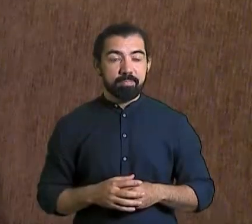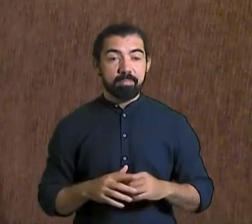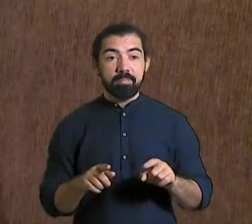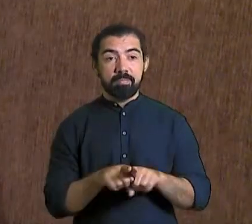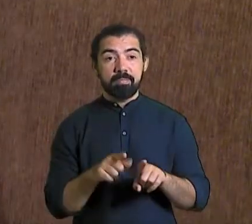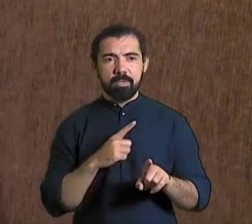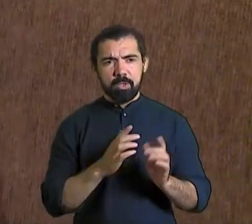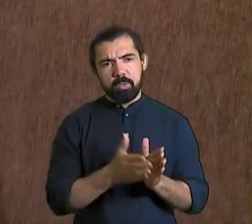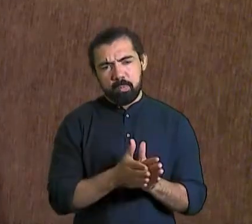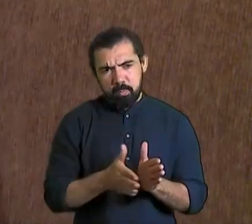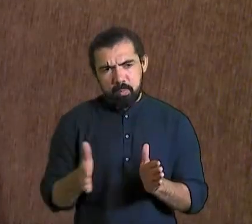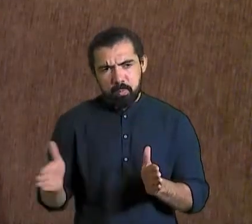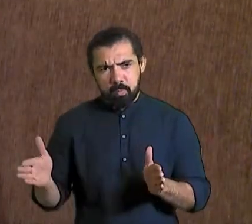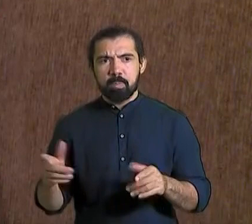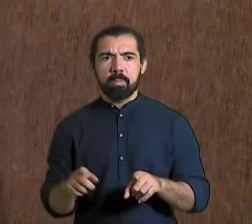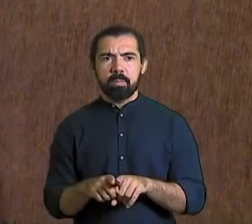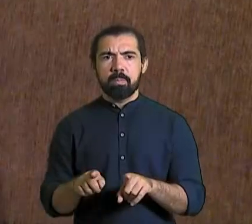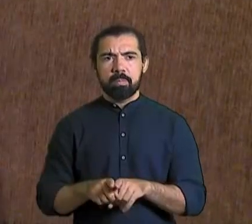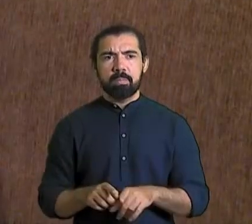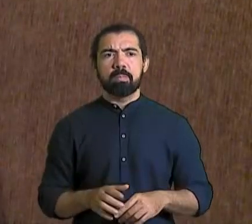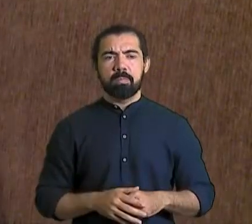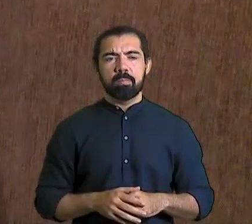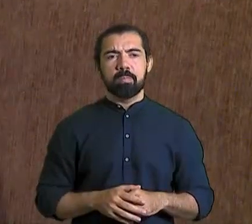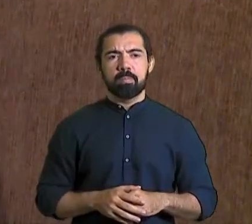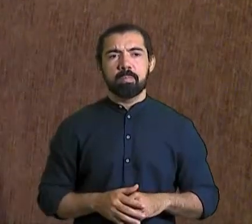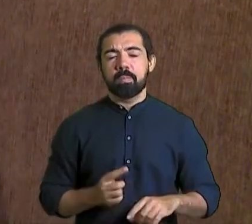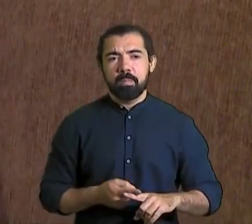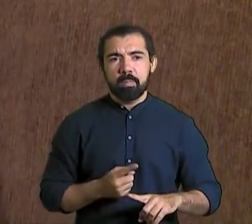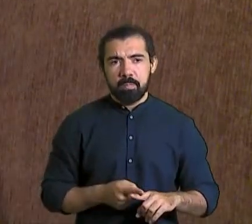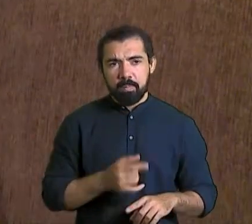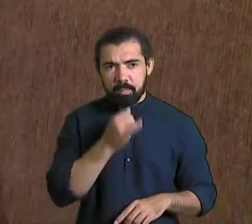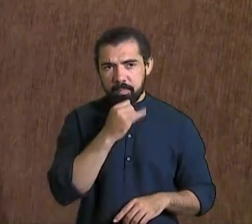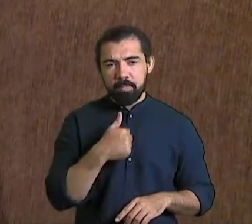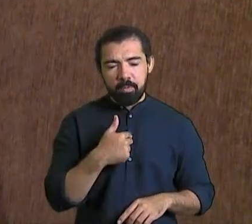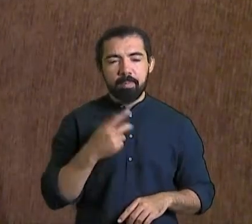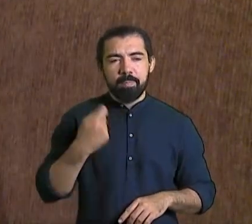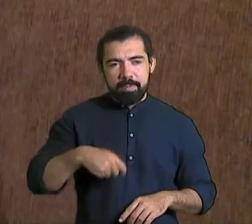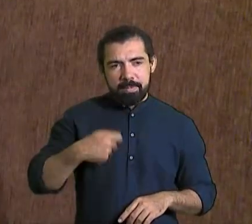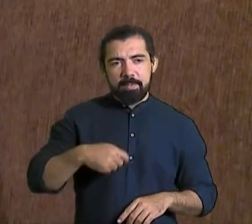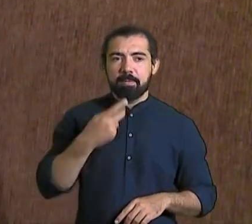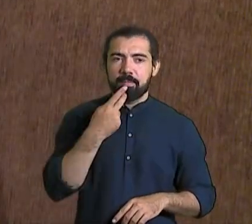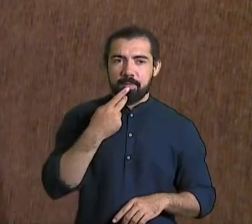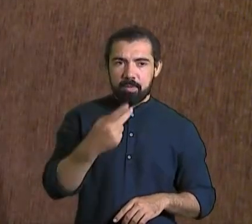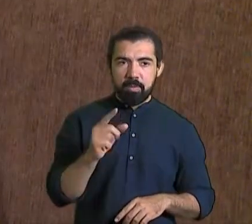que ter um processo onde eu não posso deixar de ressaltar aqui